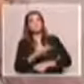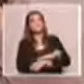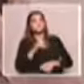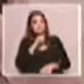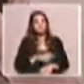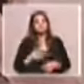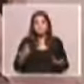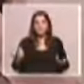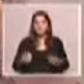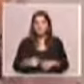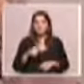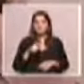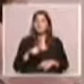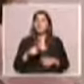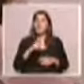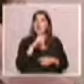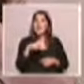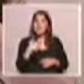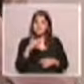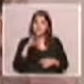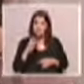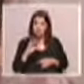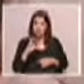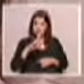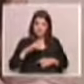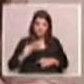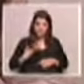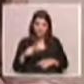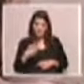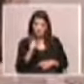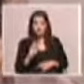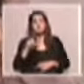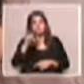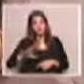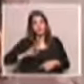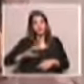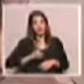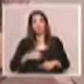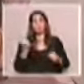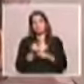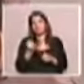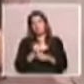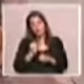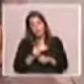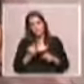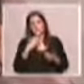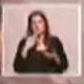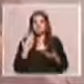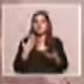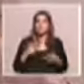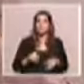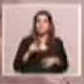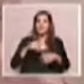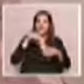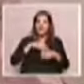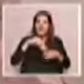antimicrobianos e antioxidantes. Portanto, também o próprio queijo por todo o trabalho da proteína